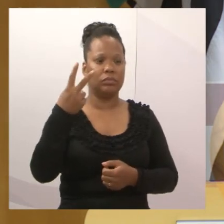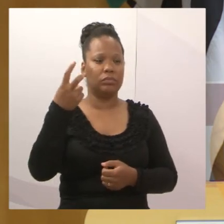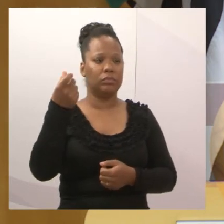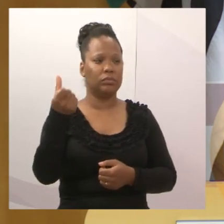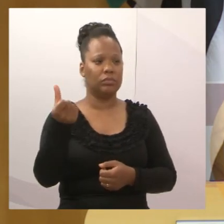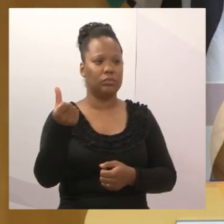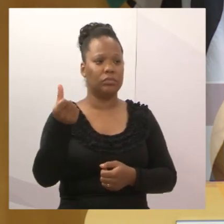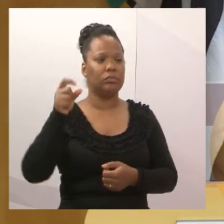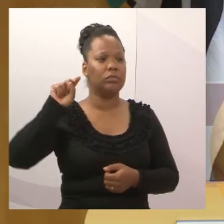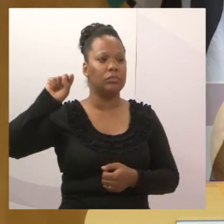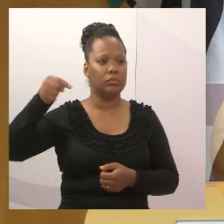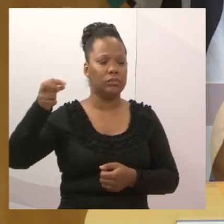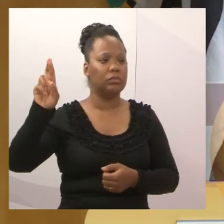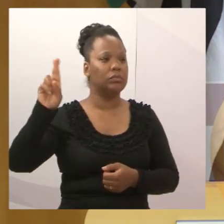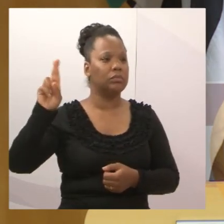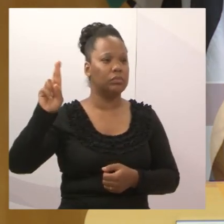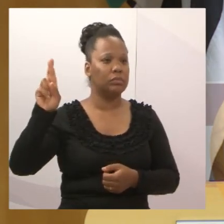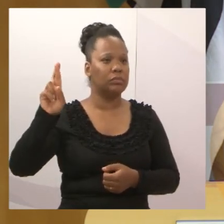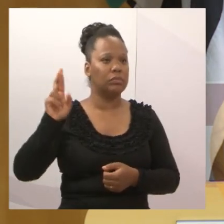R$426 mil.